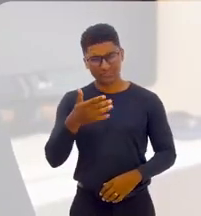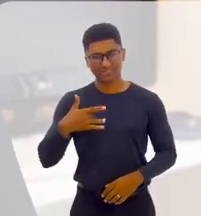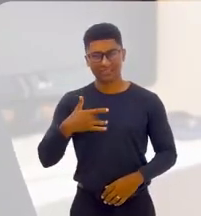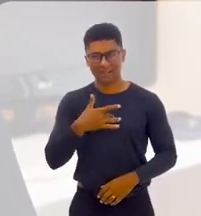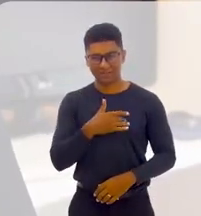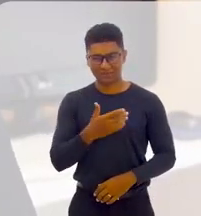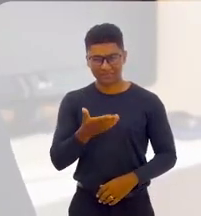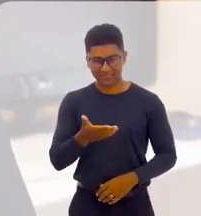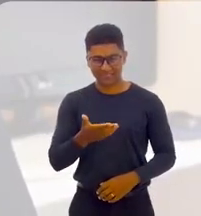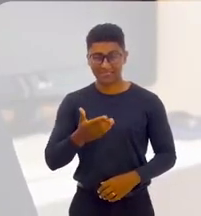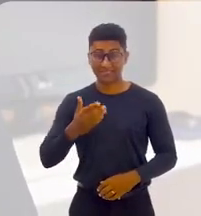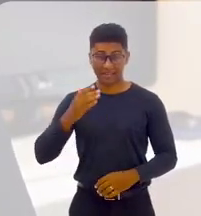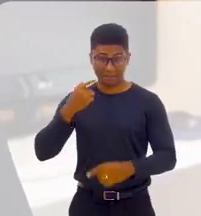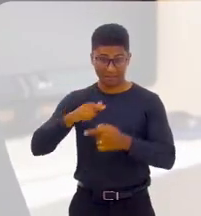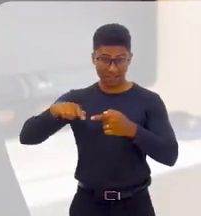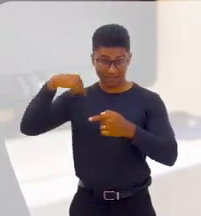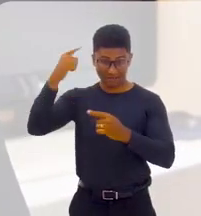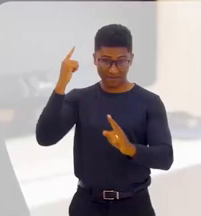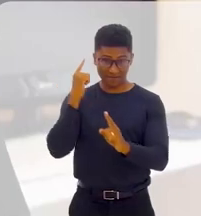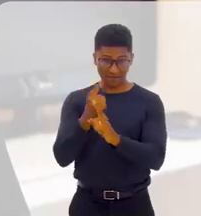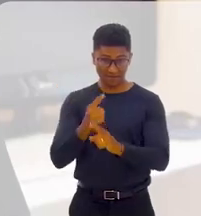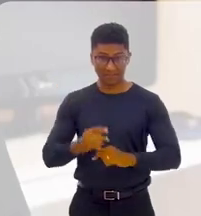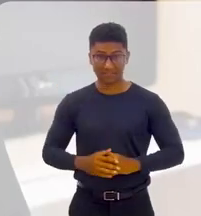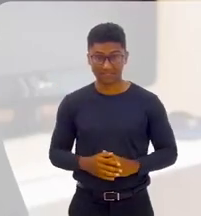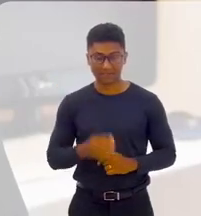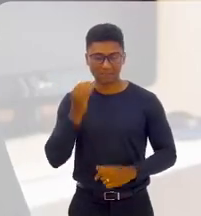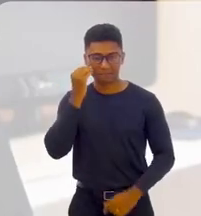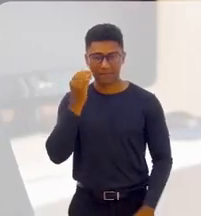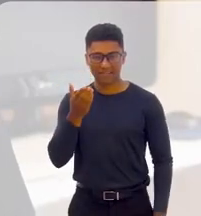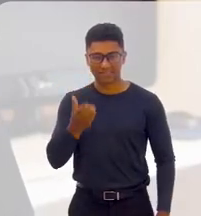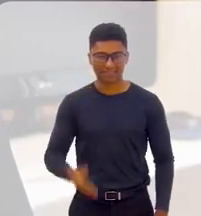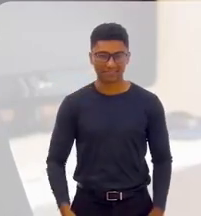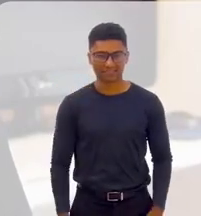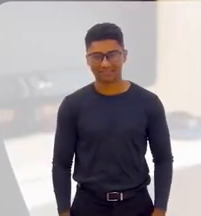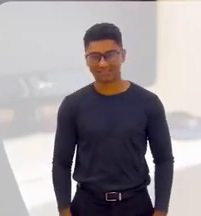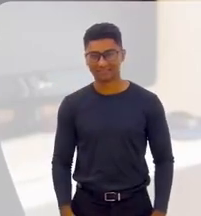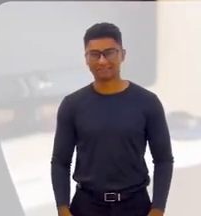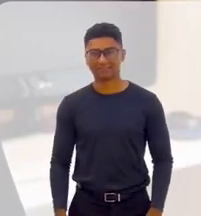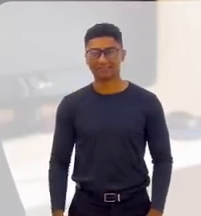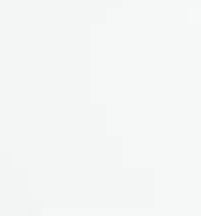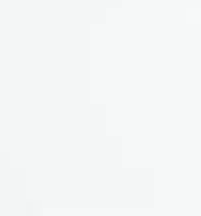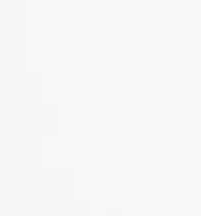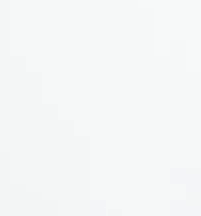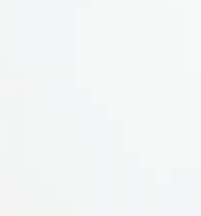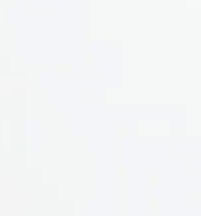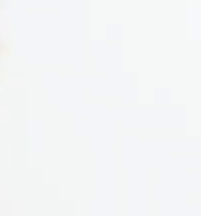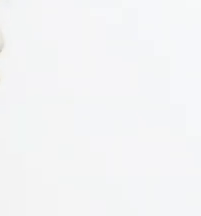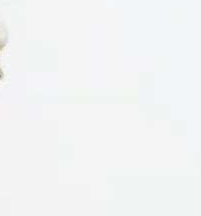saúde, saúde e até semana que vem. Beijo!